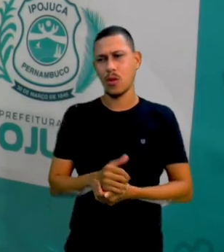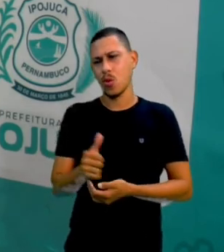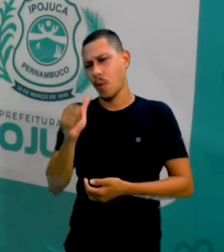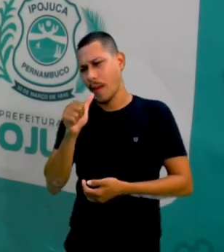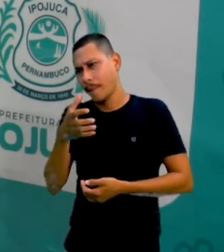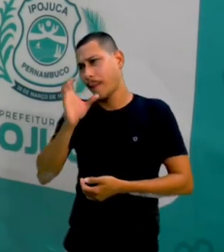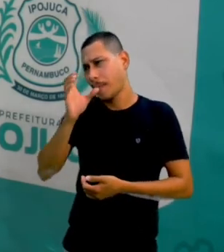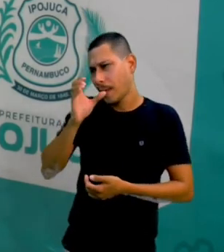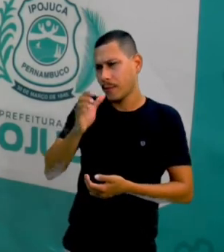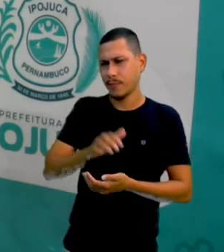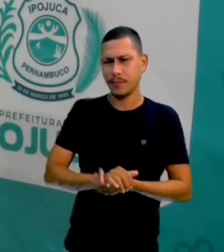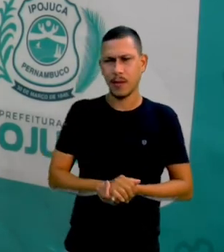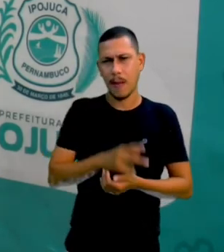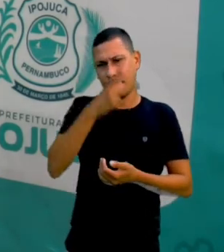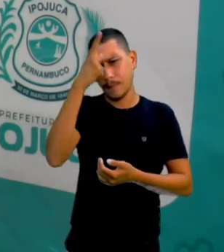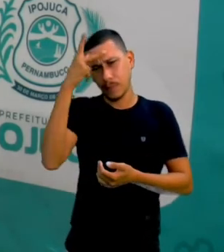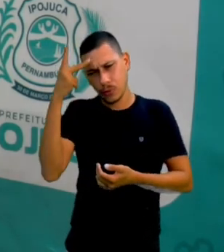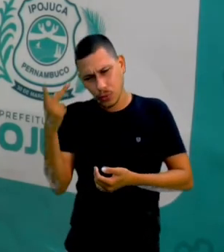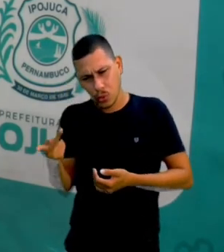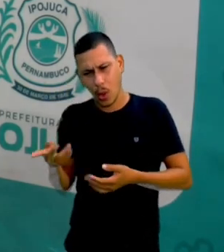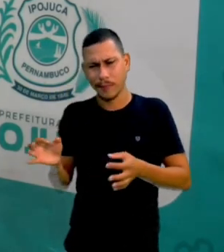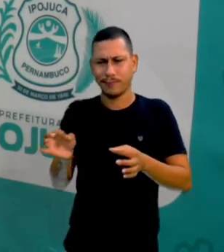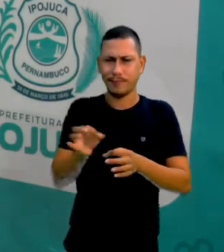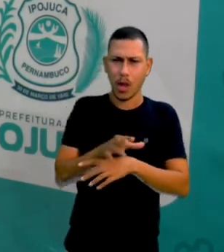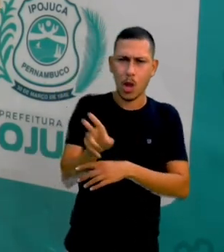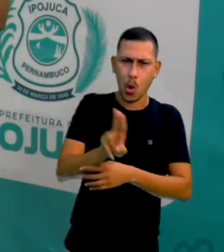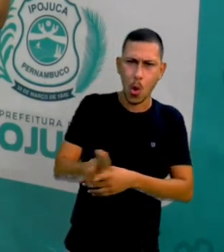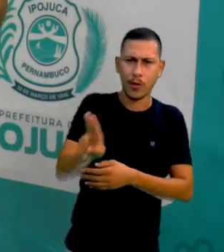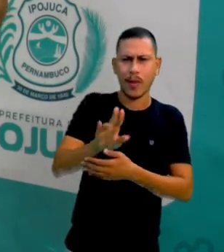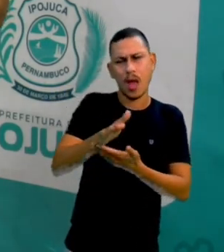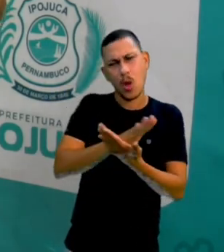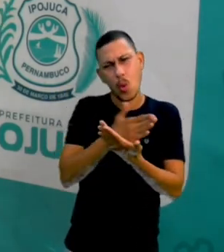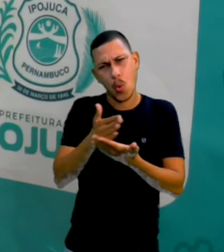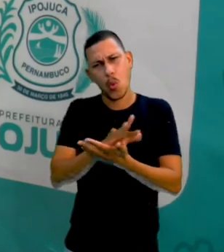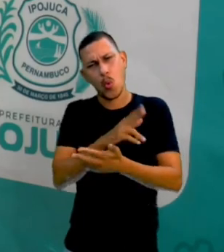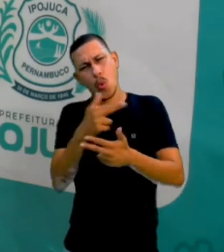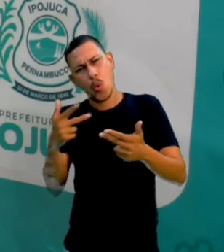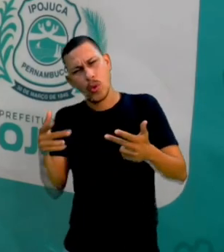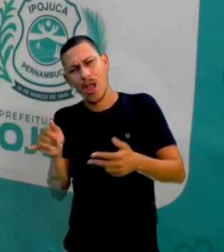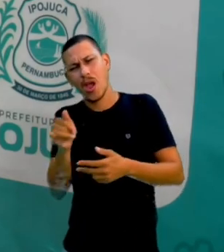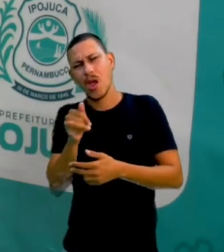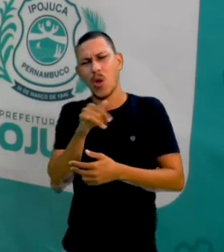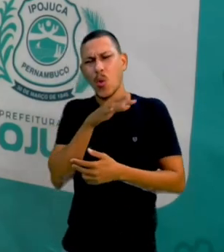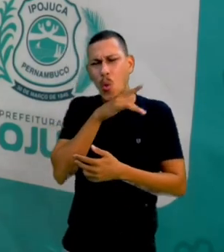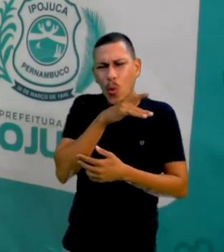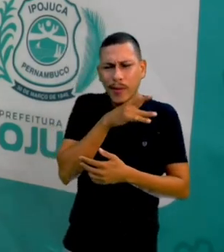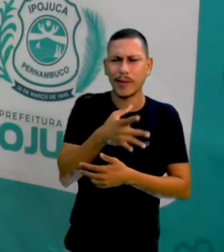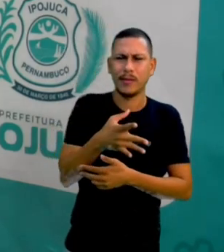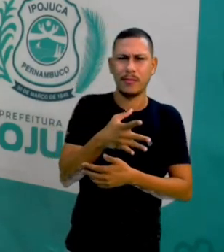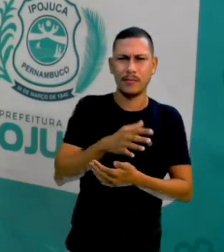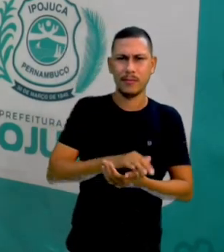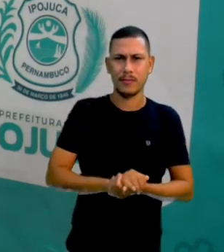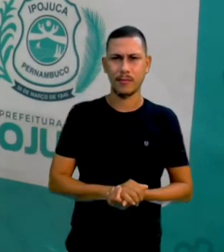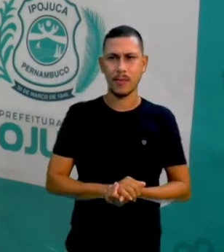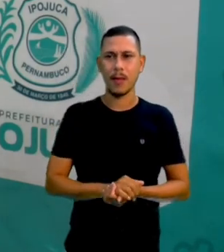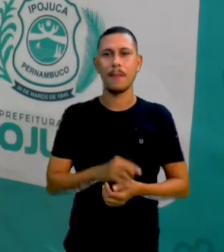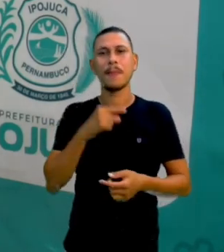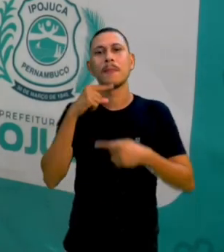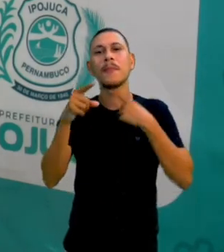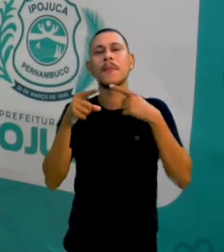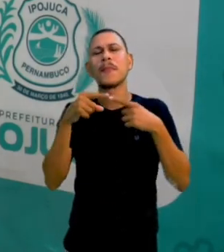alguma coisa. Então você termina usando alguma substância, muitas vezes ilícitas, para